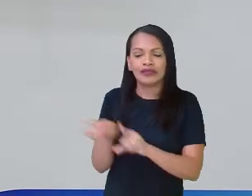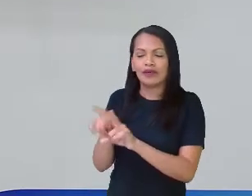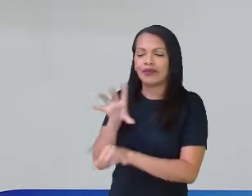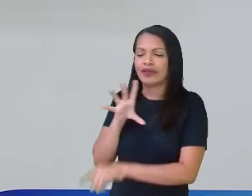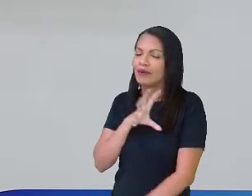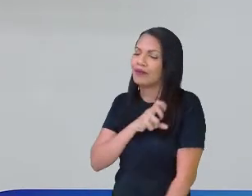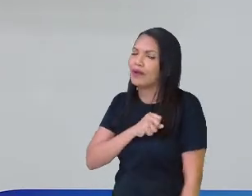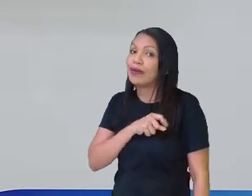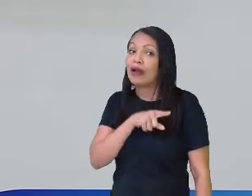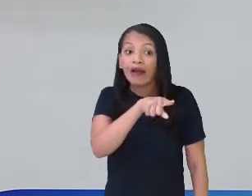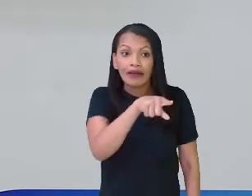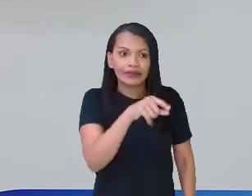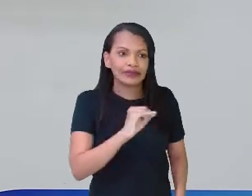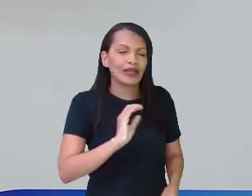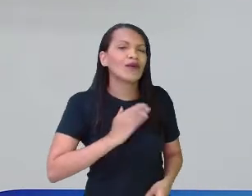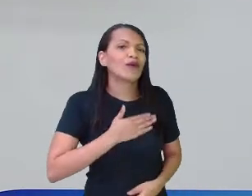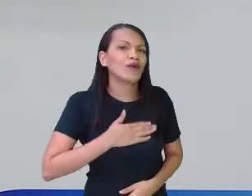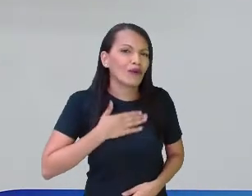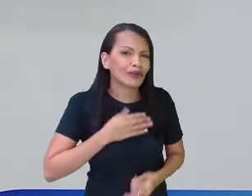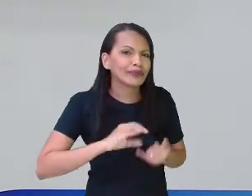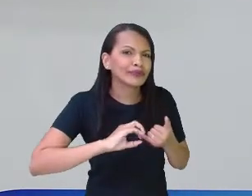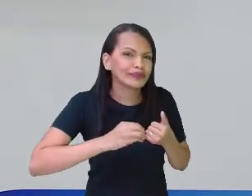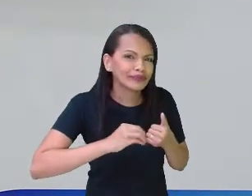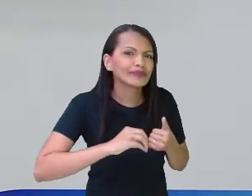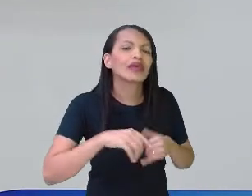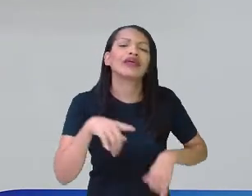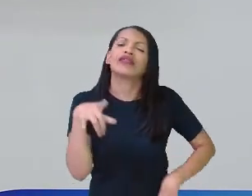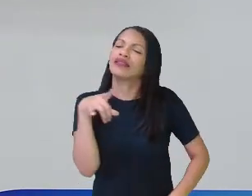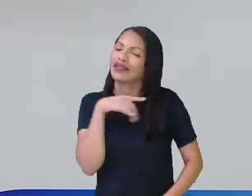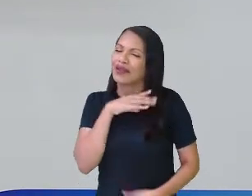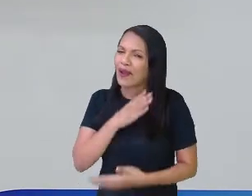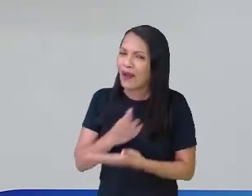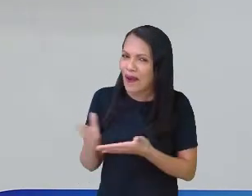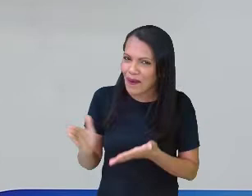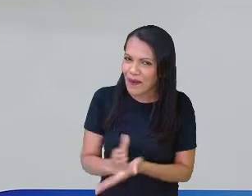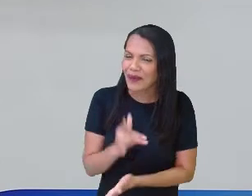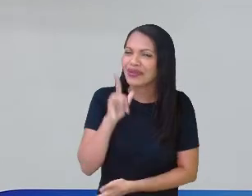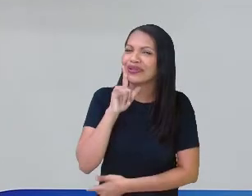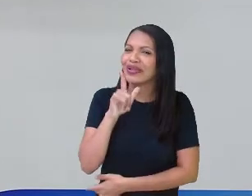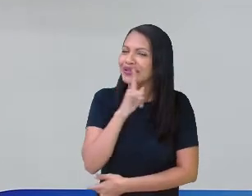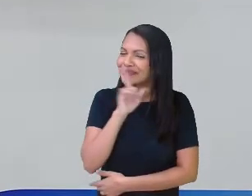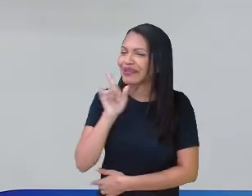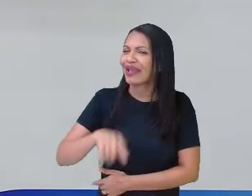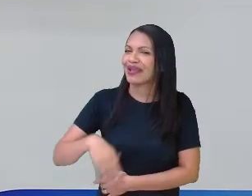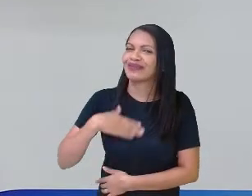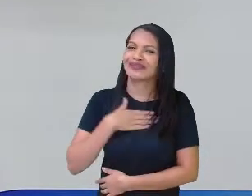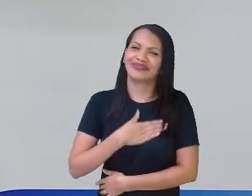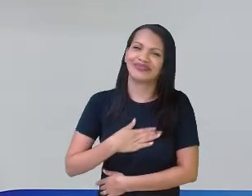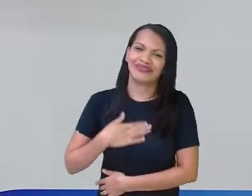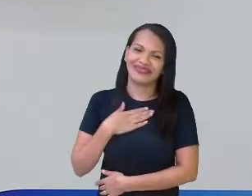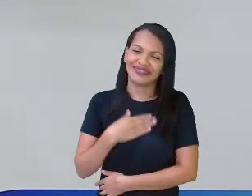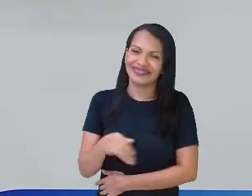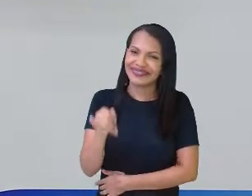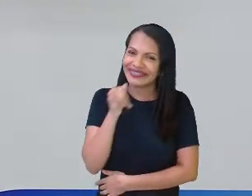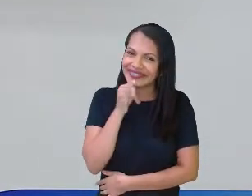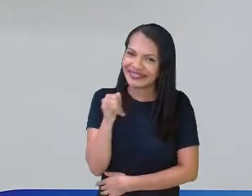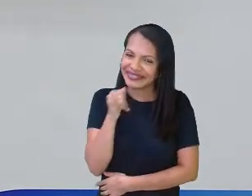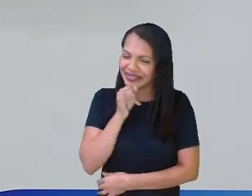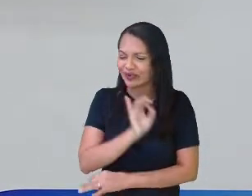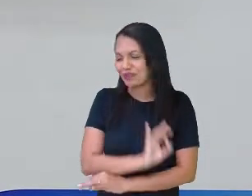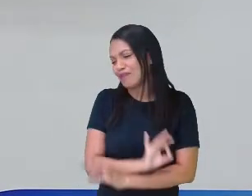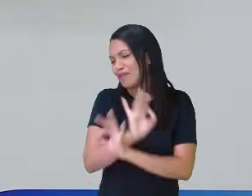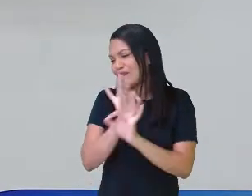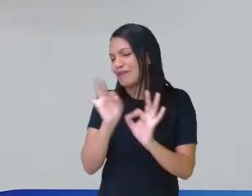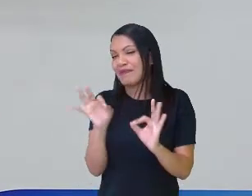valorizar, né? Que tem umas merendas que são muito gostosas realmente, né? Esses exemplos que as crianças deram, show de